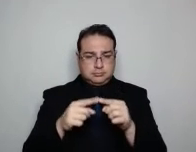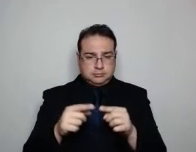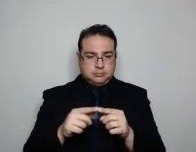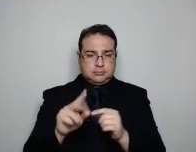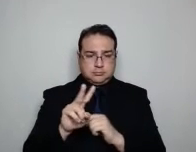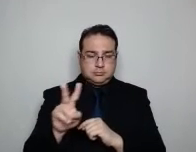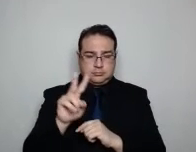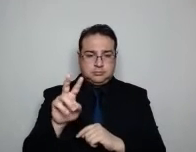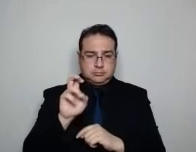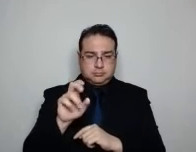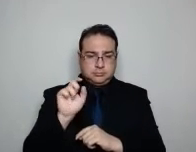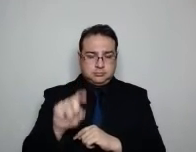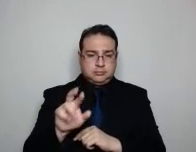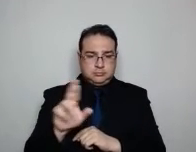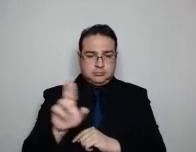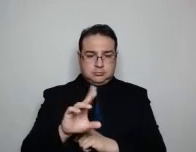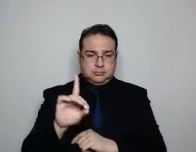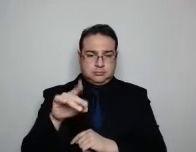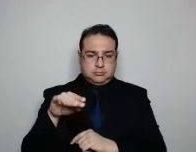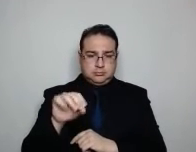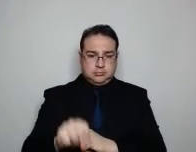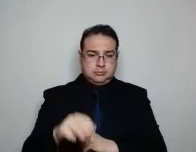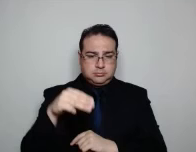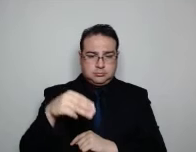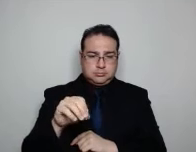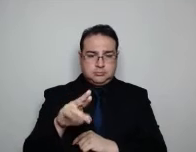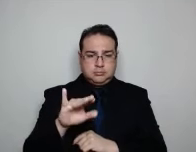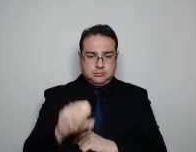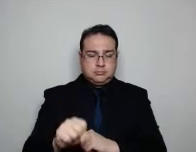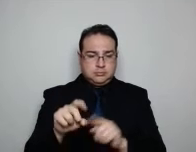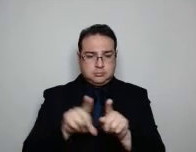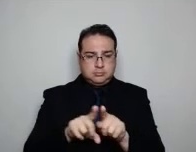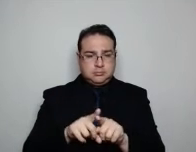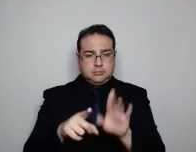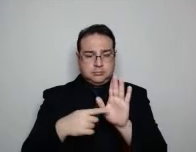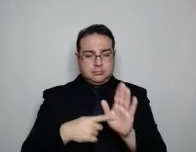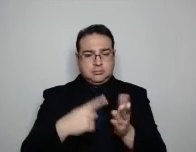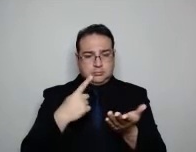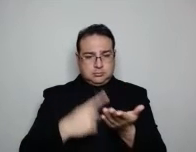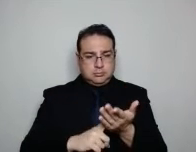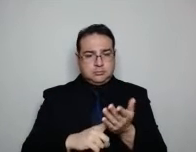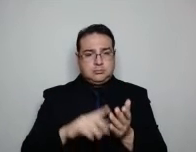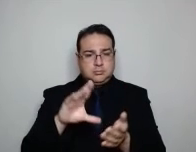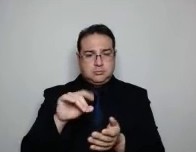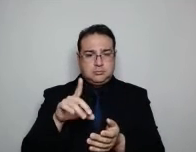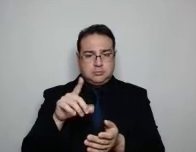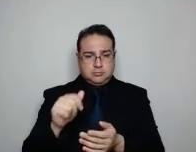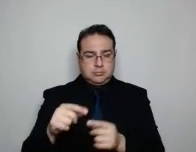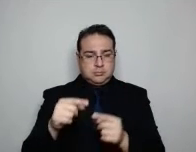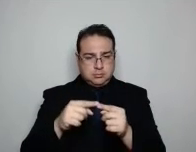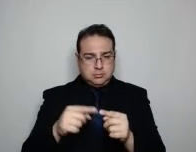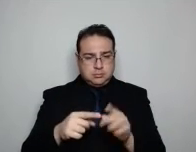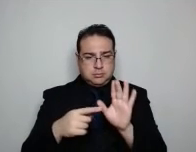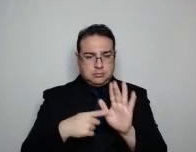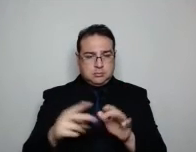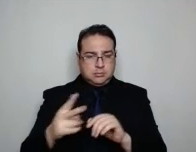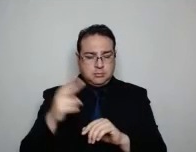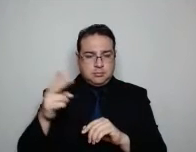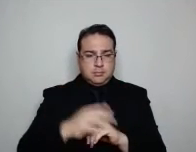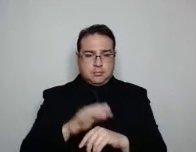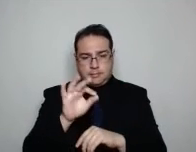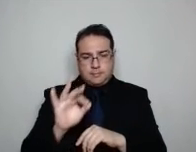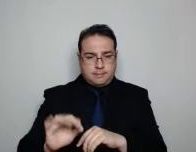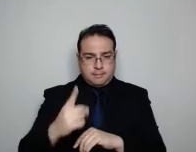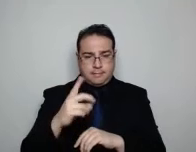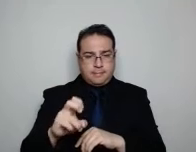R$5.000 em danos morais. E também, Excelência, teve uma condenação a título de honorários circunstanciais no valor percentual de 15% sobre o